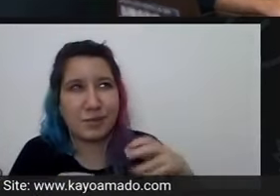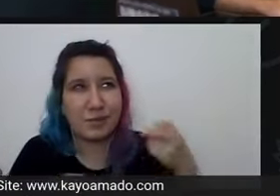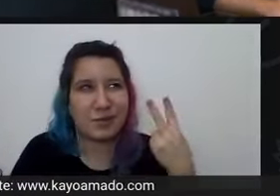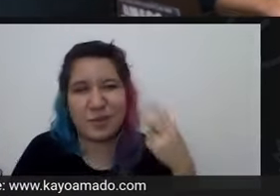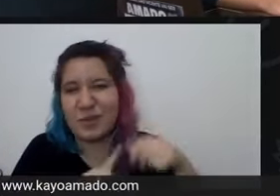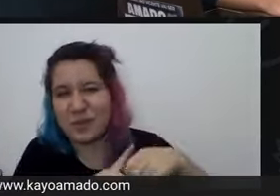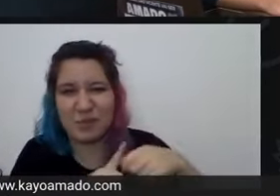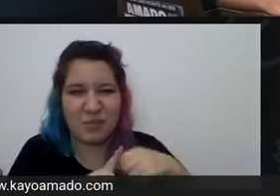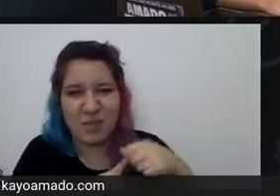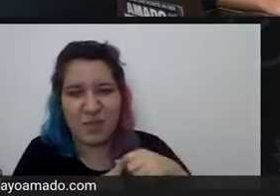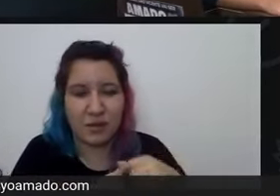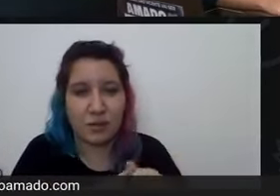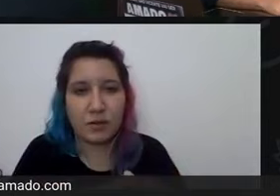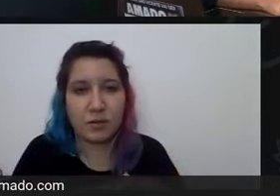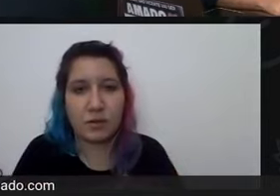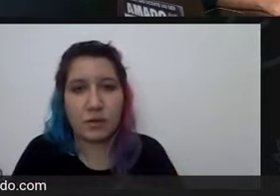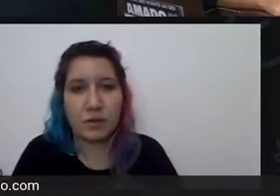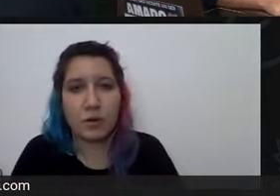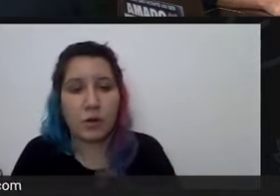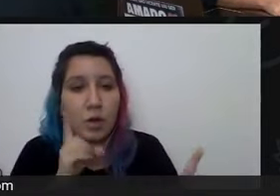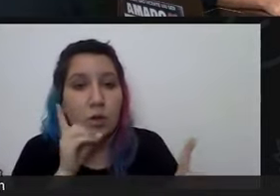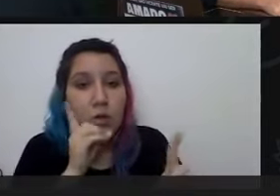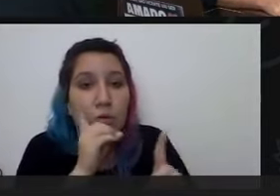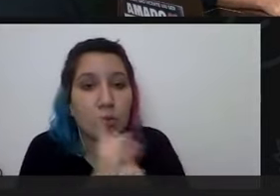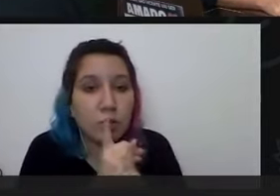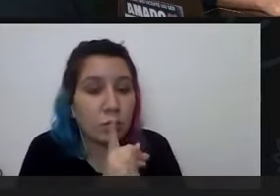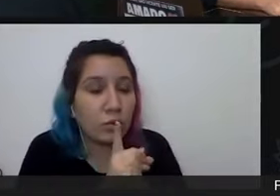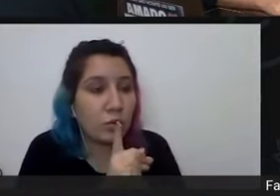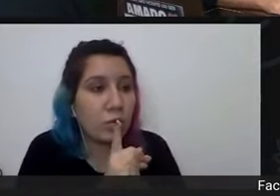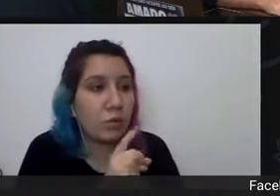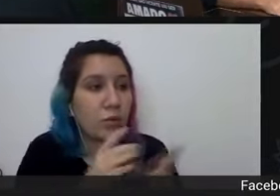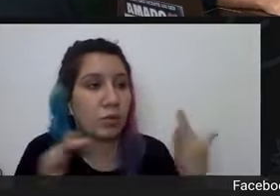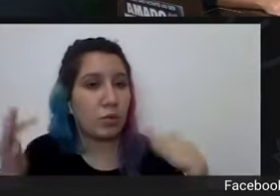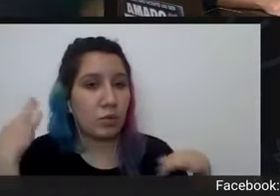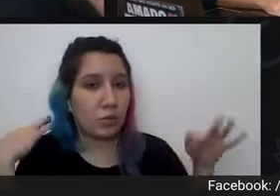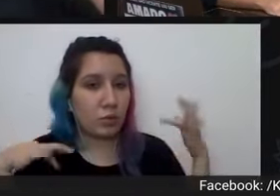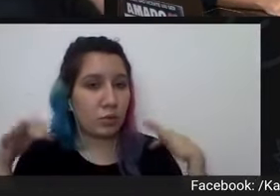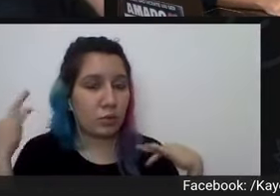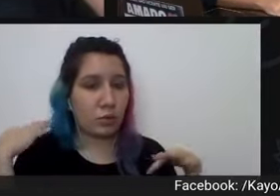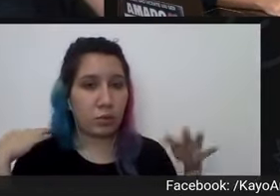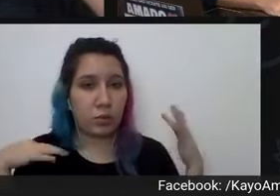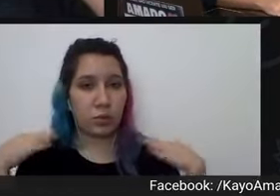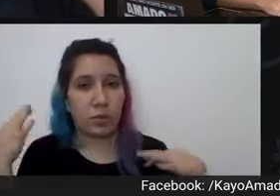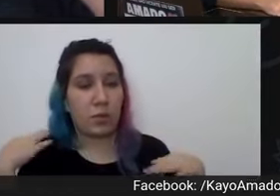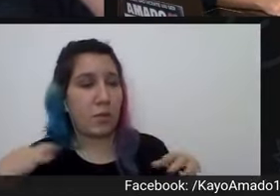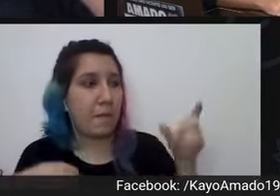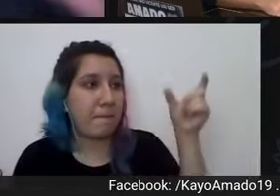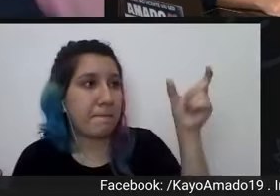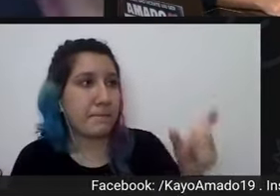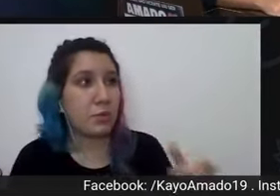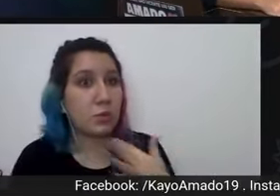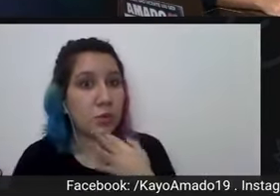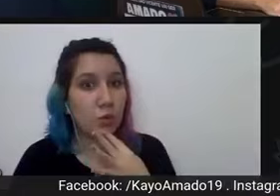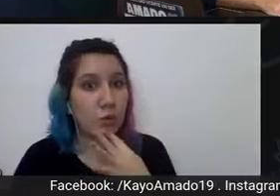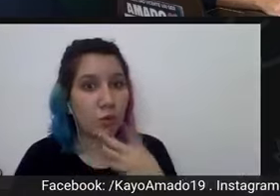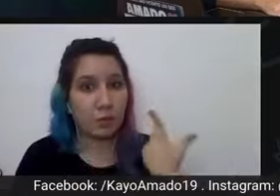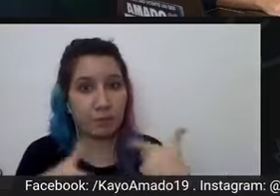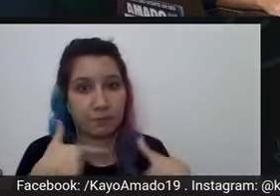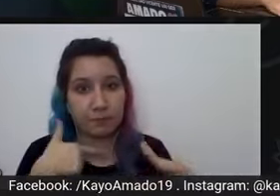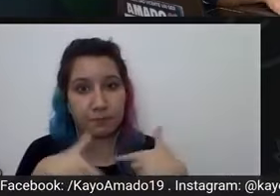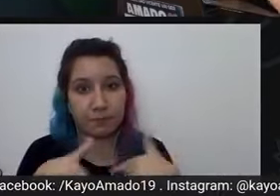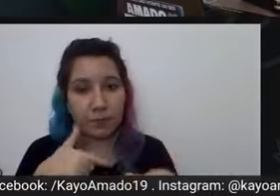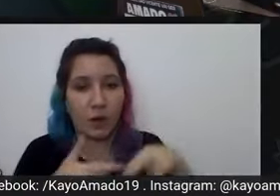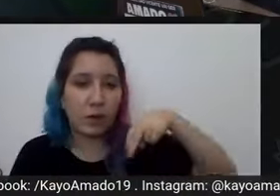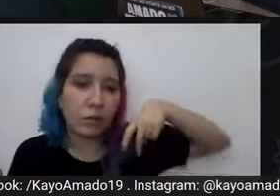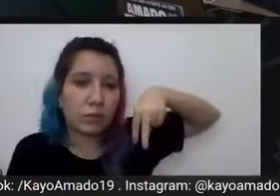turistas que a gente busca nos hotéis da região toda, ou clientes que já conhecem o nosso trabalho. Então a gente faz essa